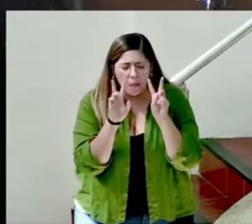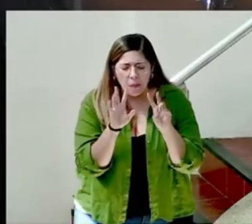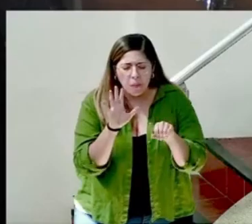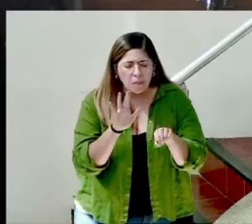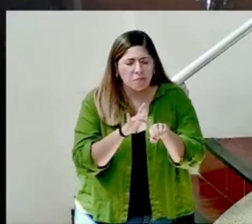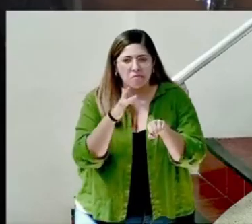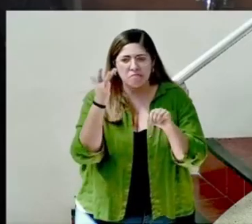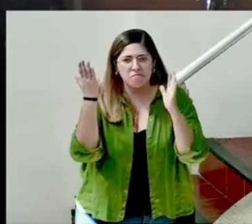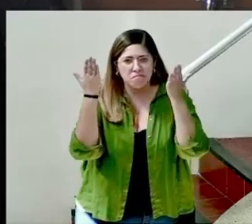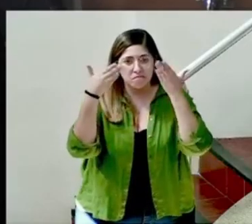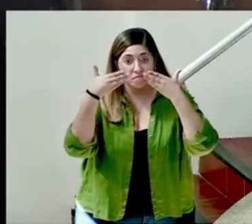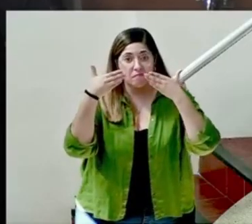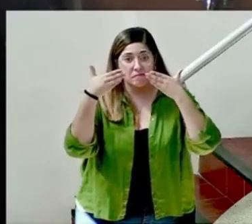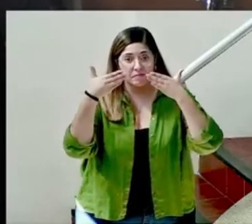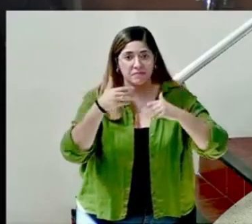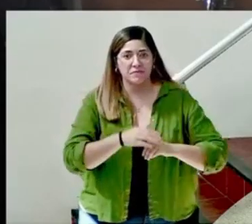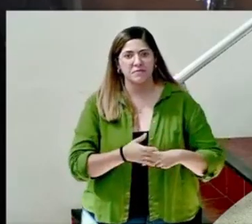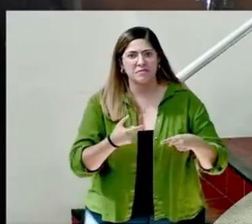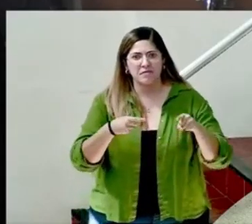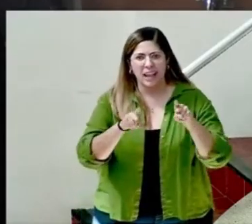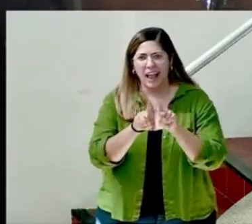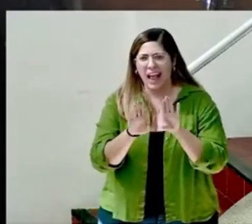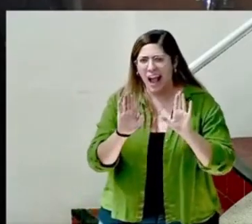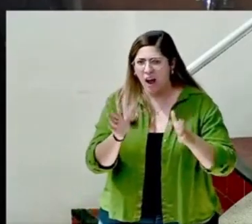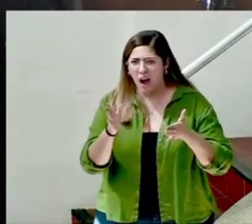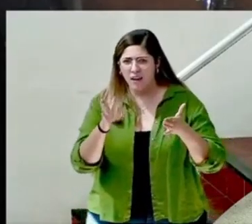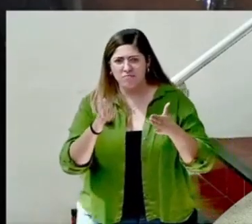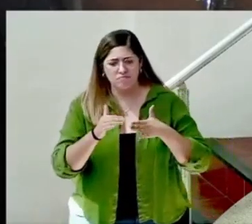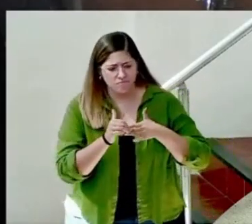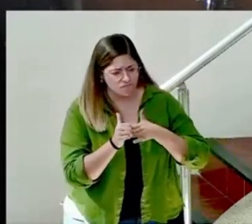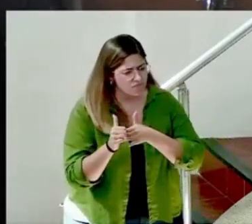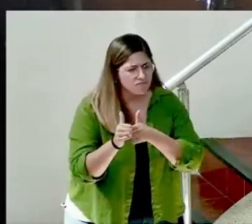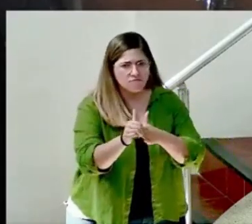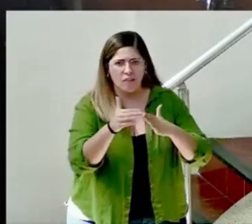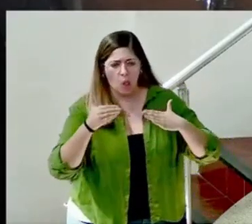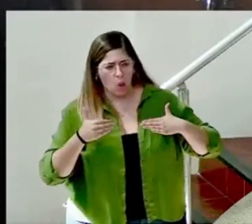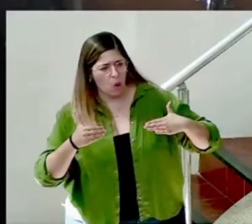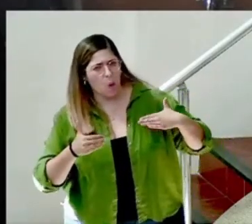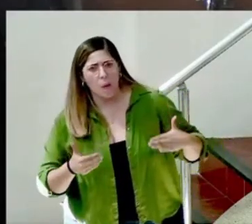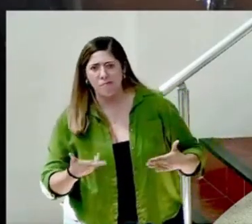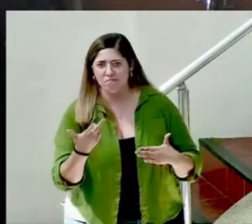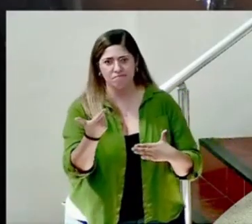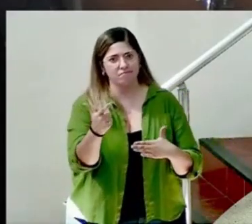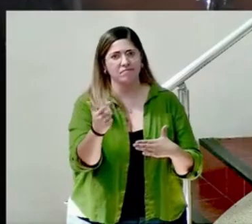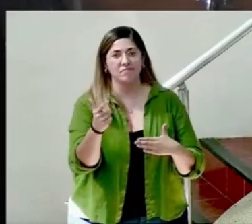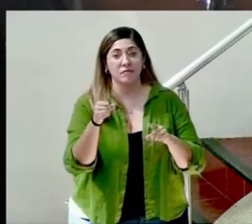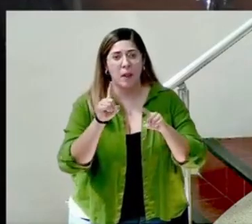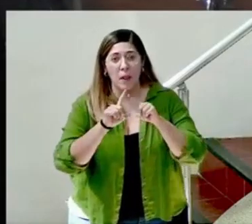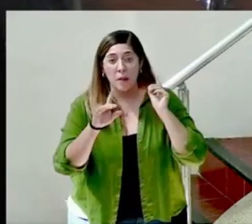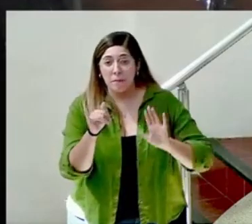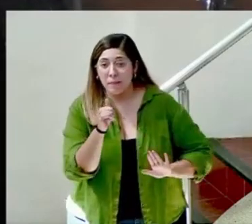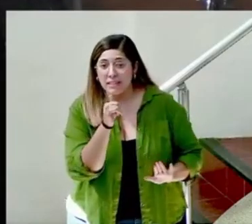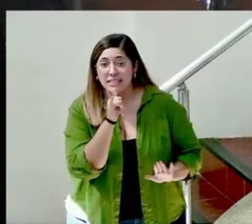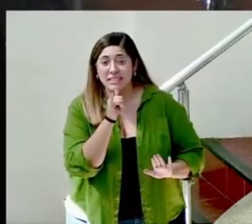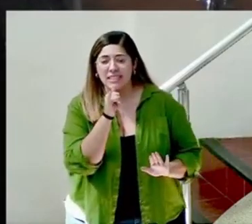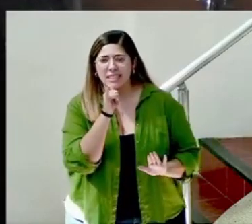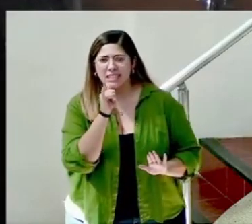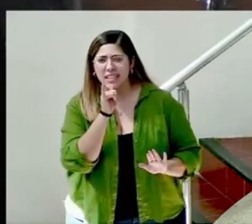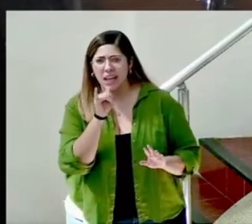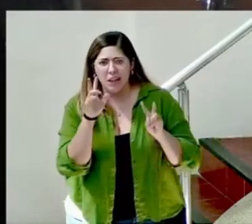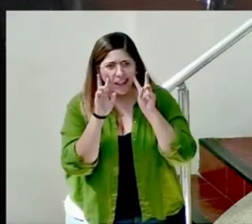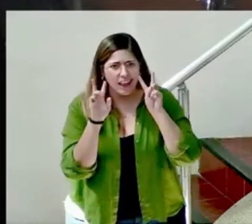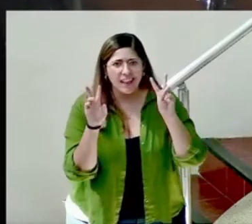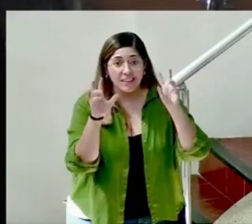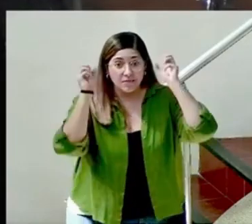a capacidade de dirigir o corpo. Um outro exemplo pode ser visto ali em Moisés, em